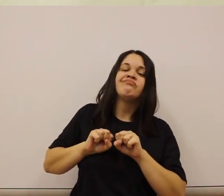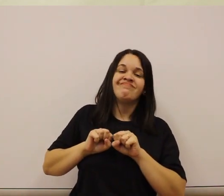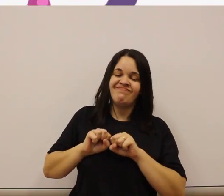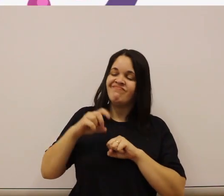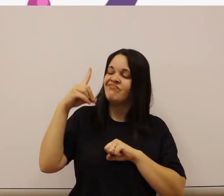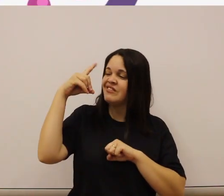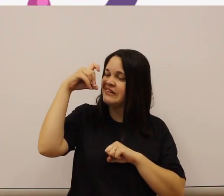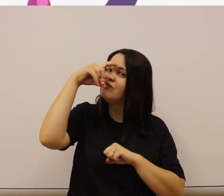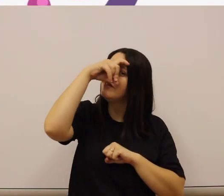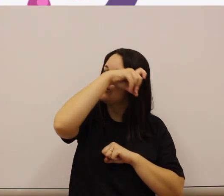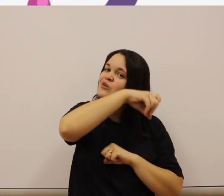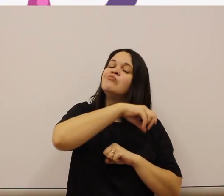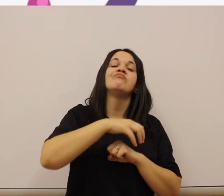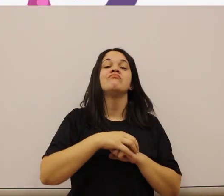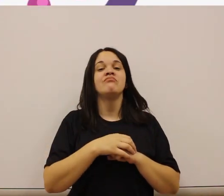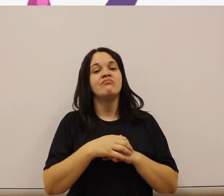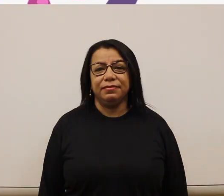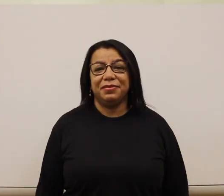bem difícil.